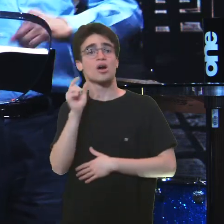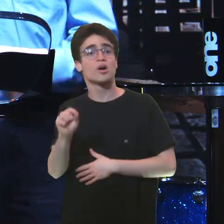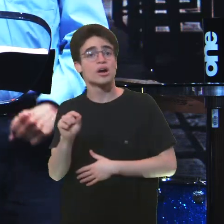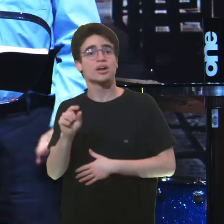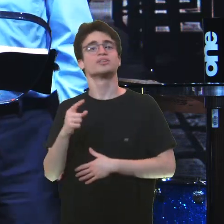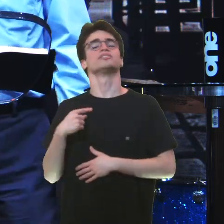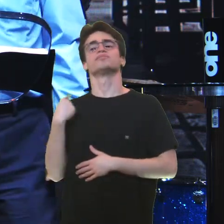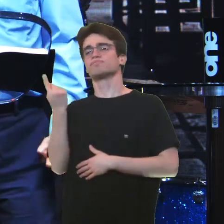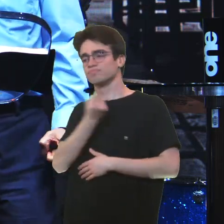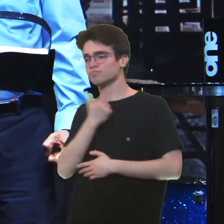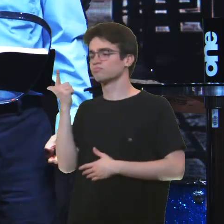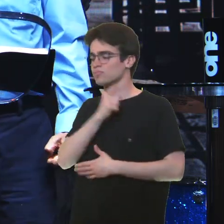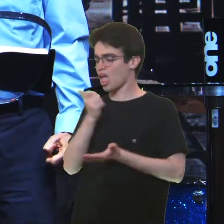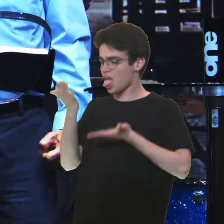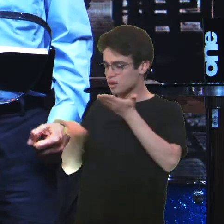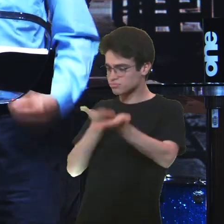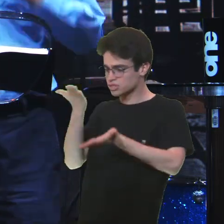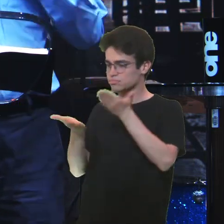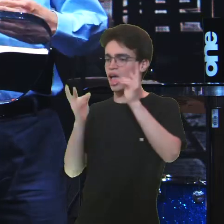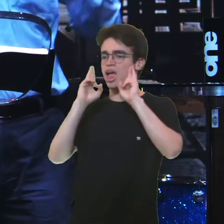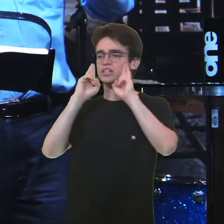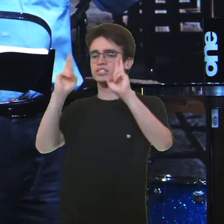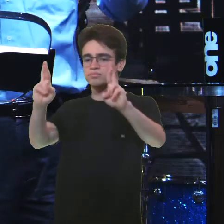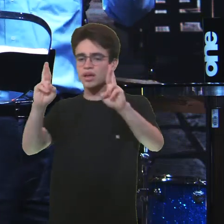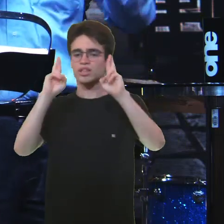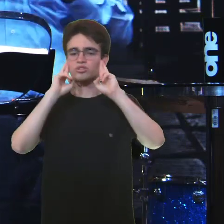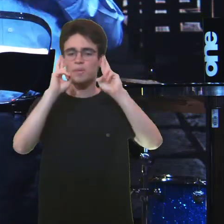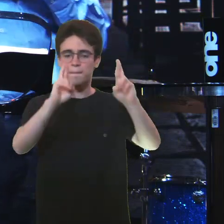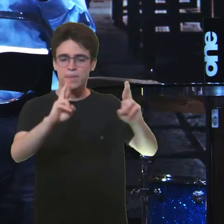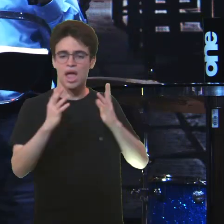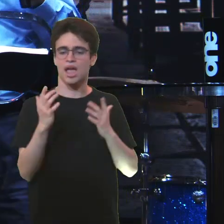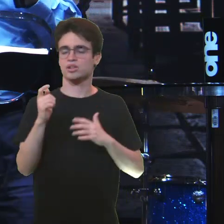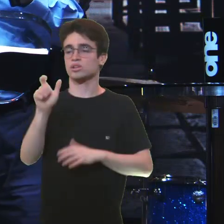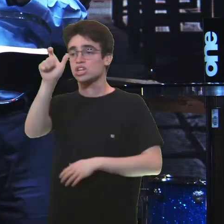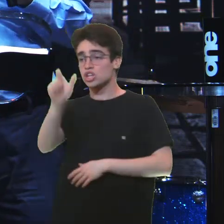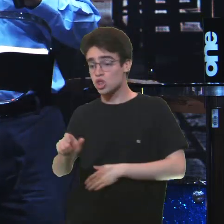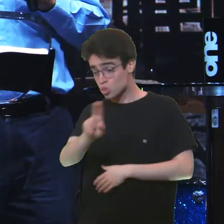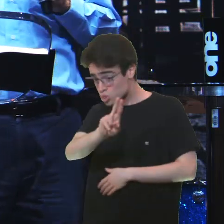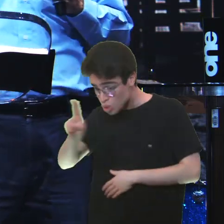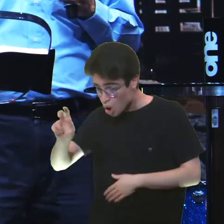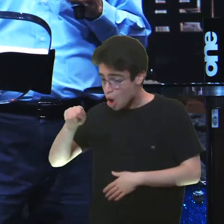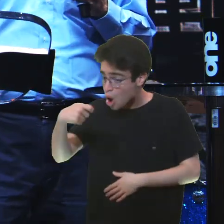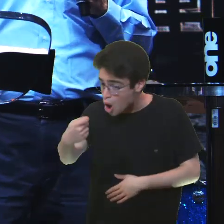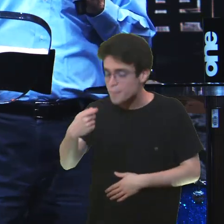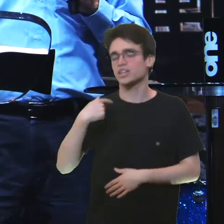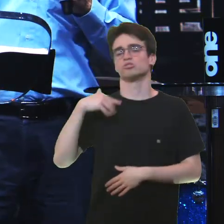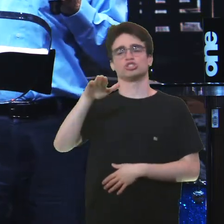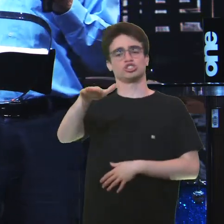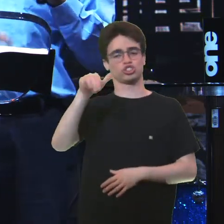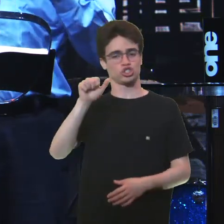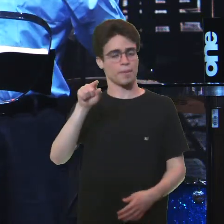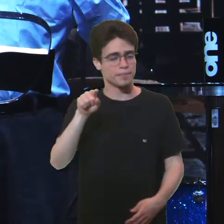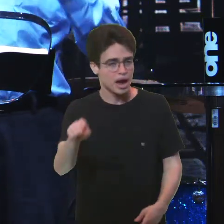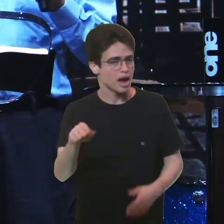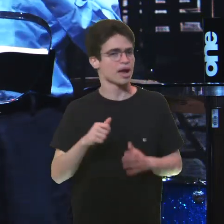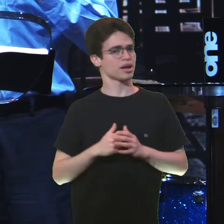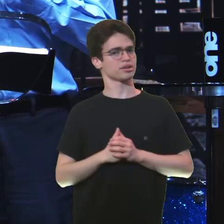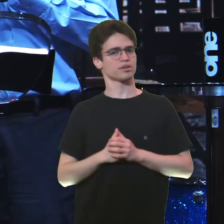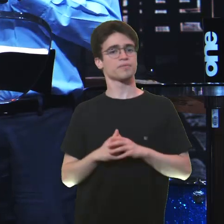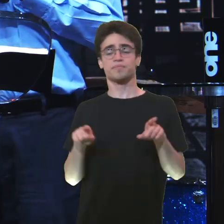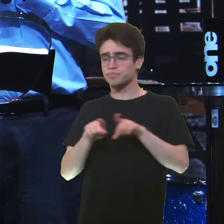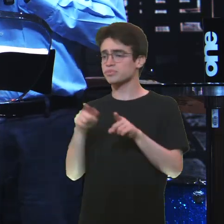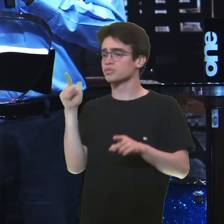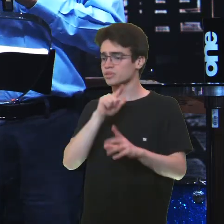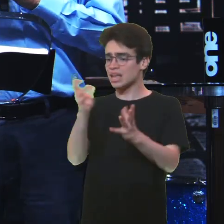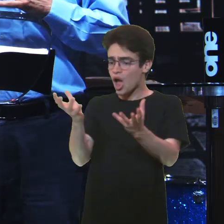con respeto, possam ser tratados com respeito, sean llamados por su nombre, onde sejam chamados pelo seu nome, donde sean recibidos.